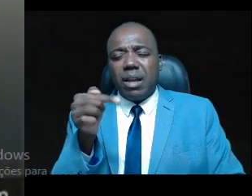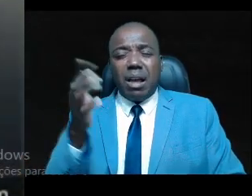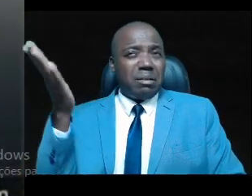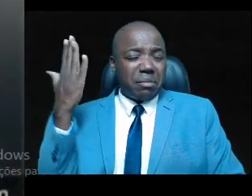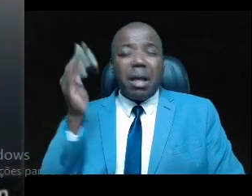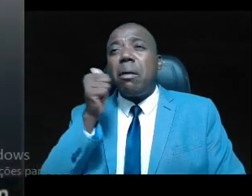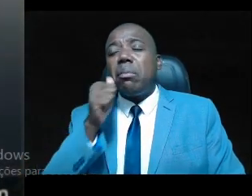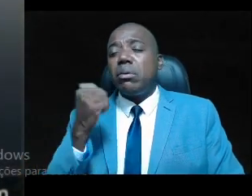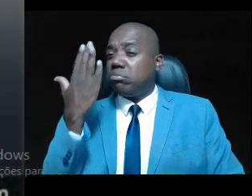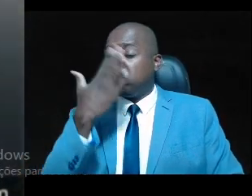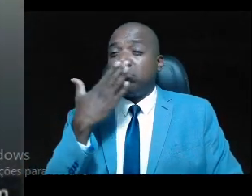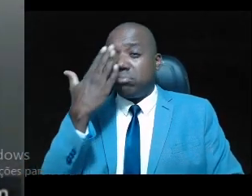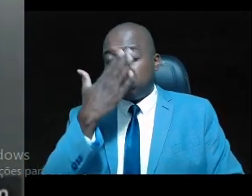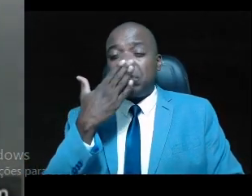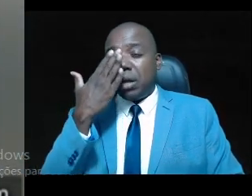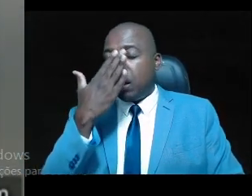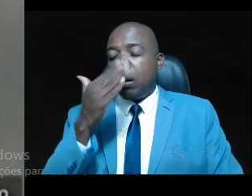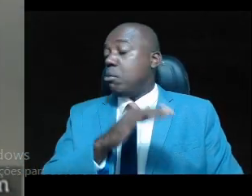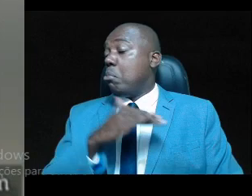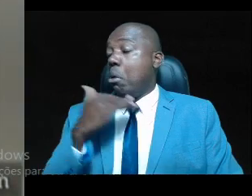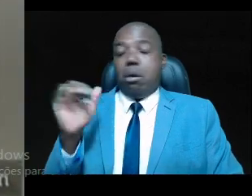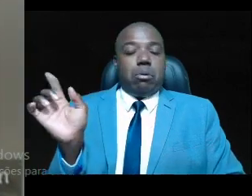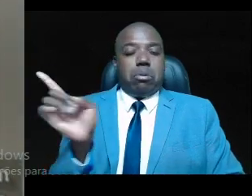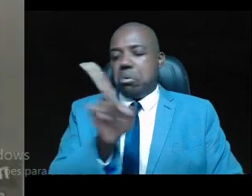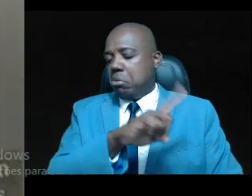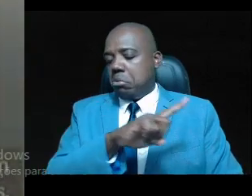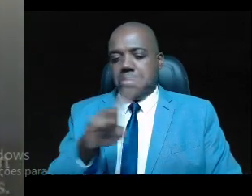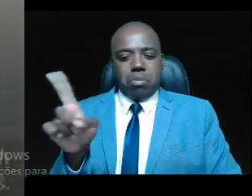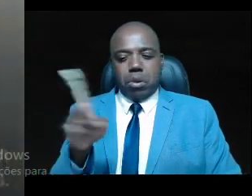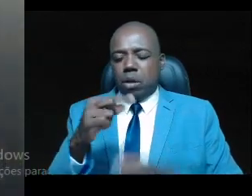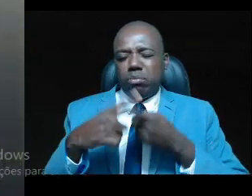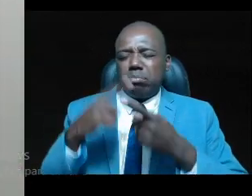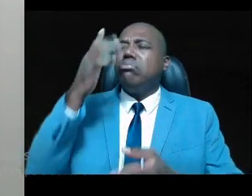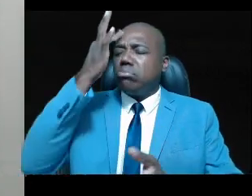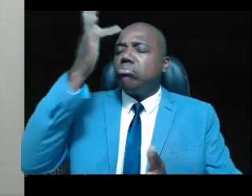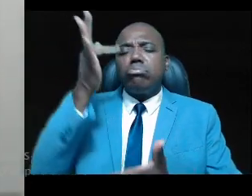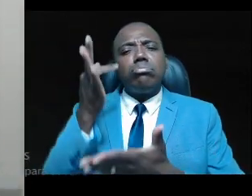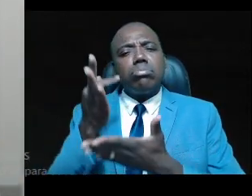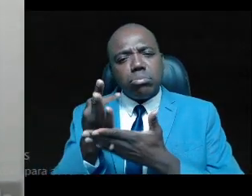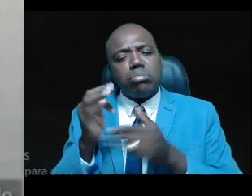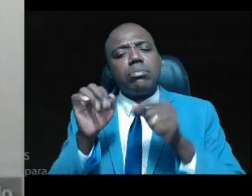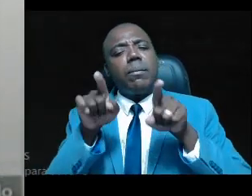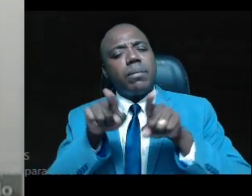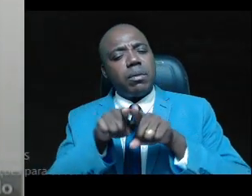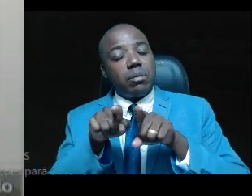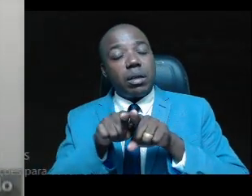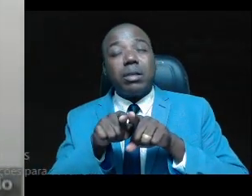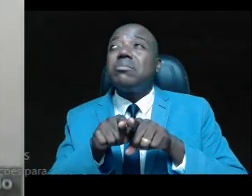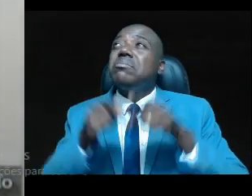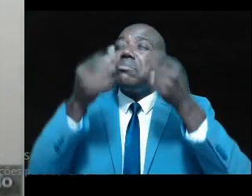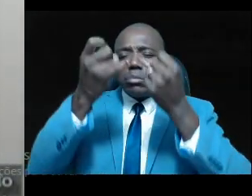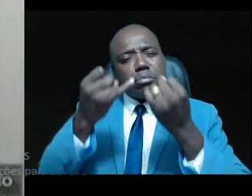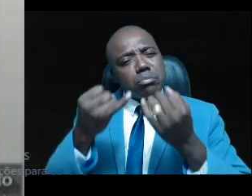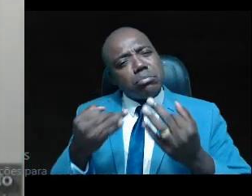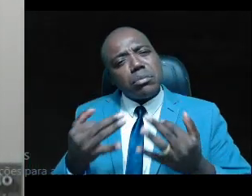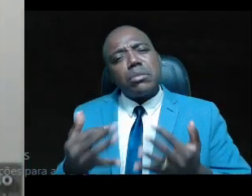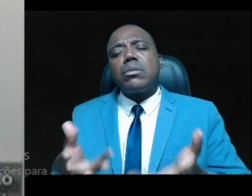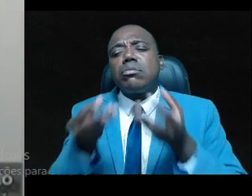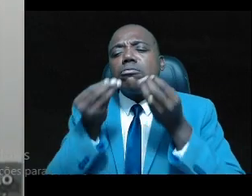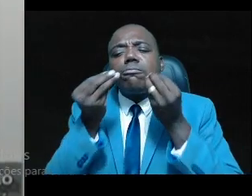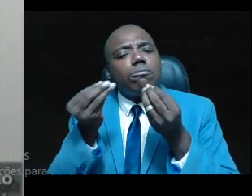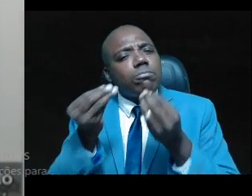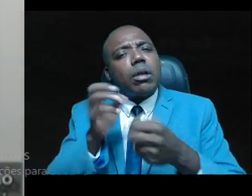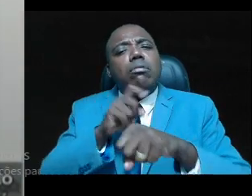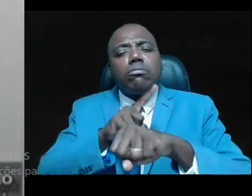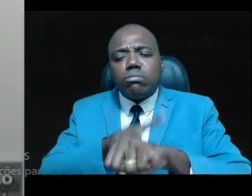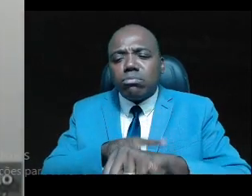não pereceu com os incrédulos, acolhendo em paz os espias. E que mais direi? Faltar-me-ia o tempo contando